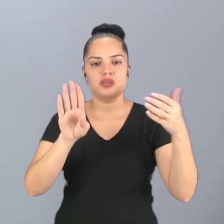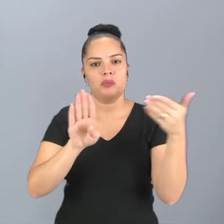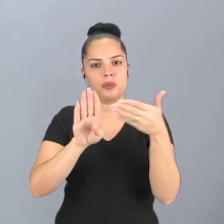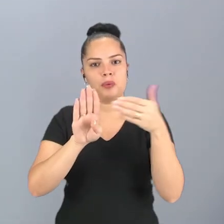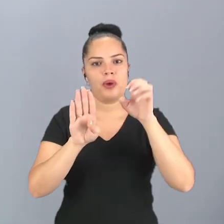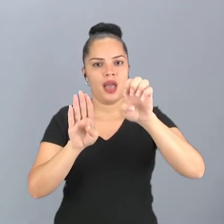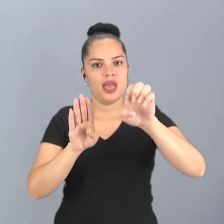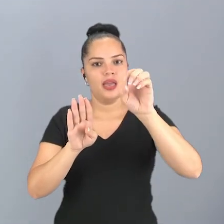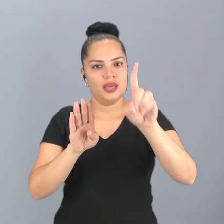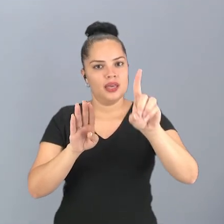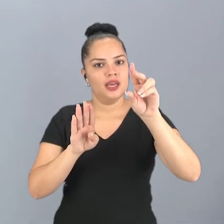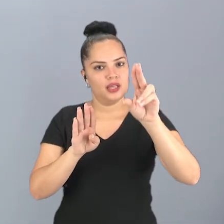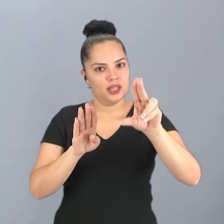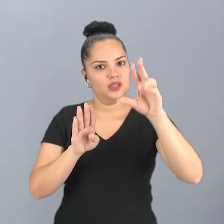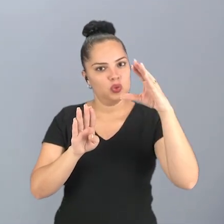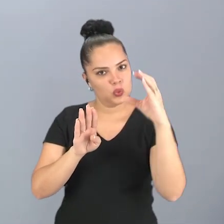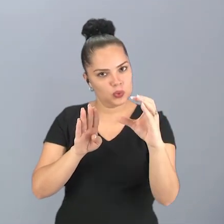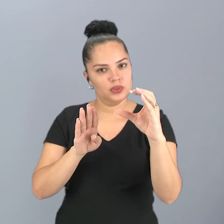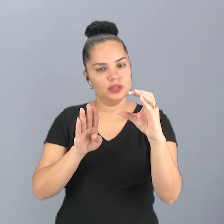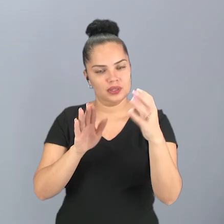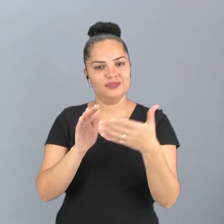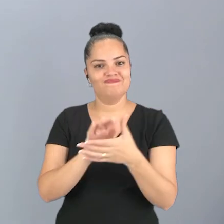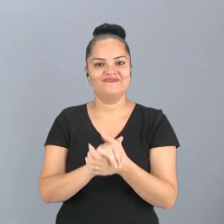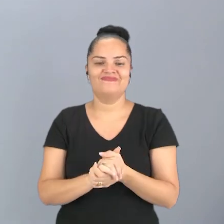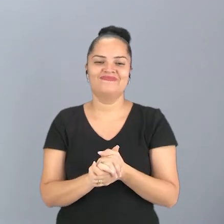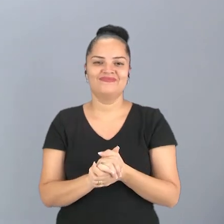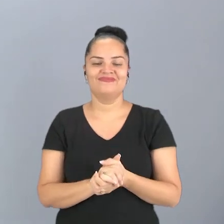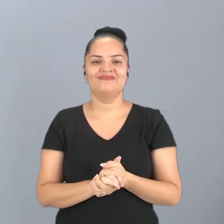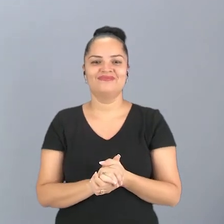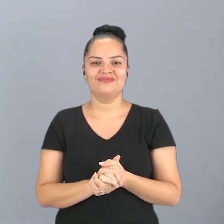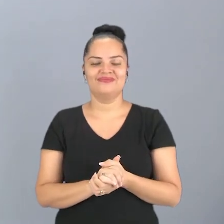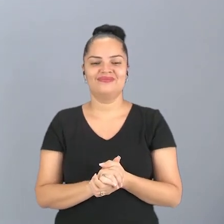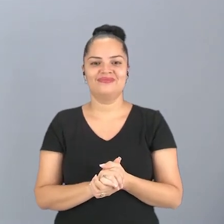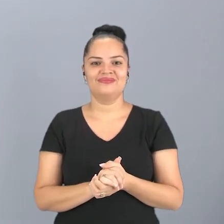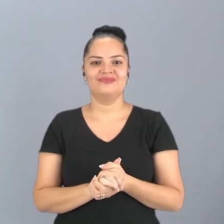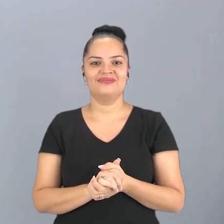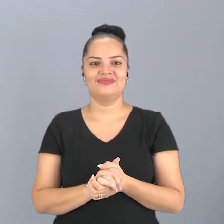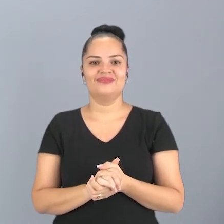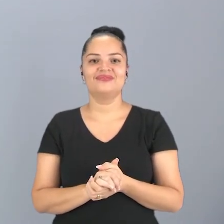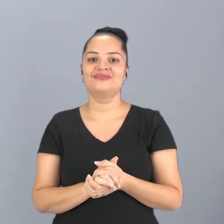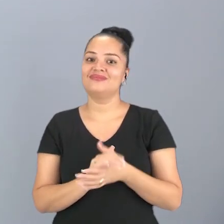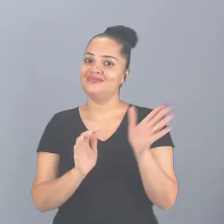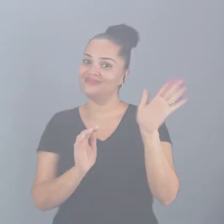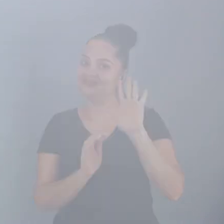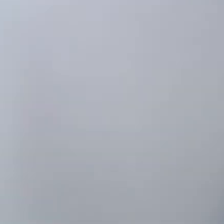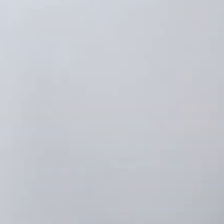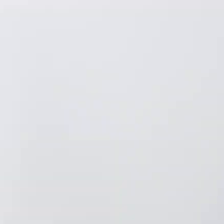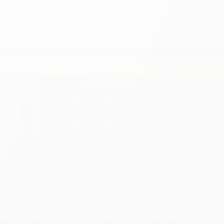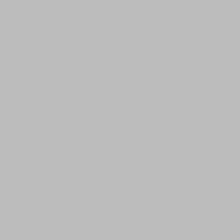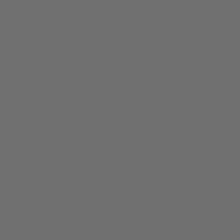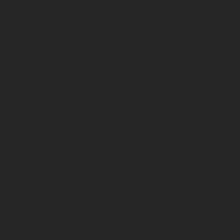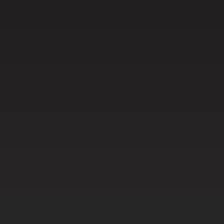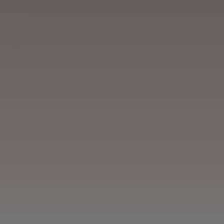nossa plataforma www.edu.ce.gov.br. E até a próxima!